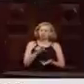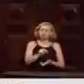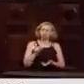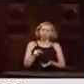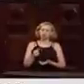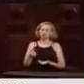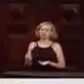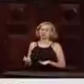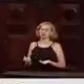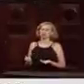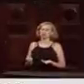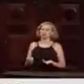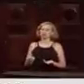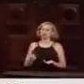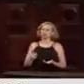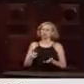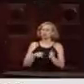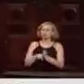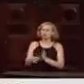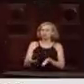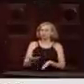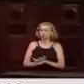teleférico? E aí tem